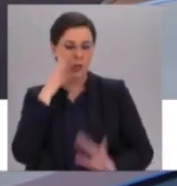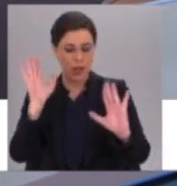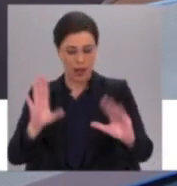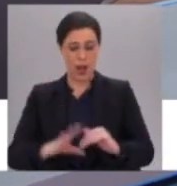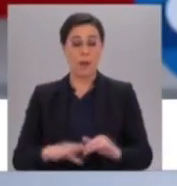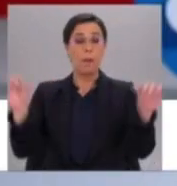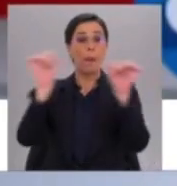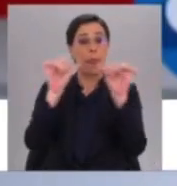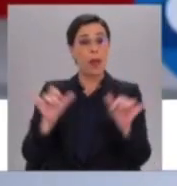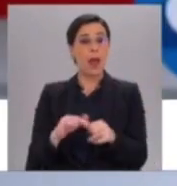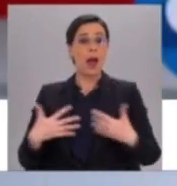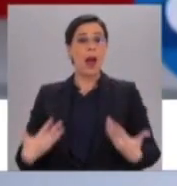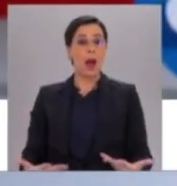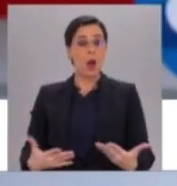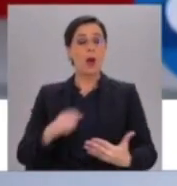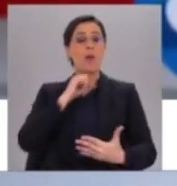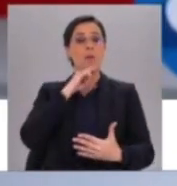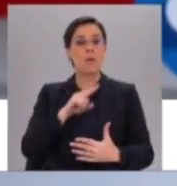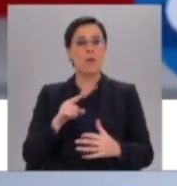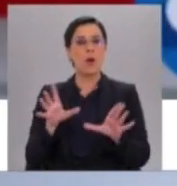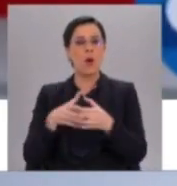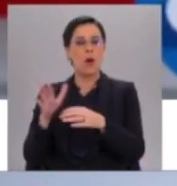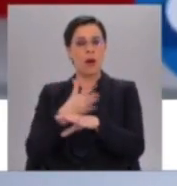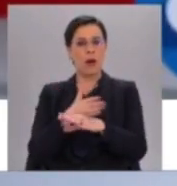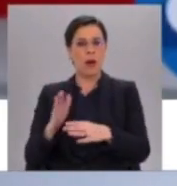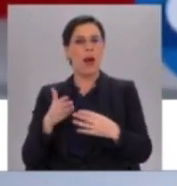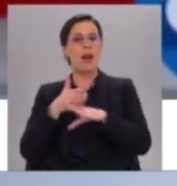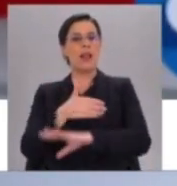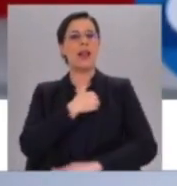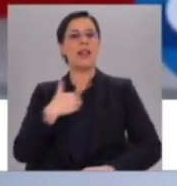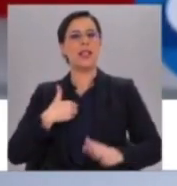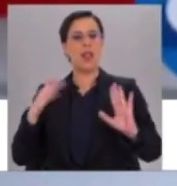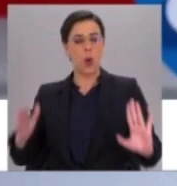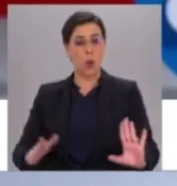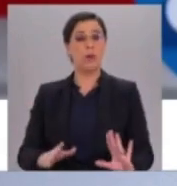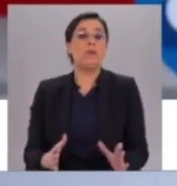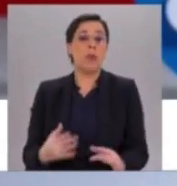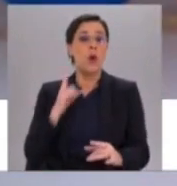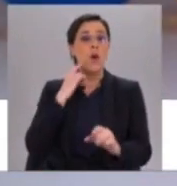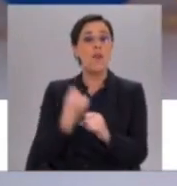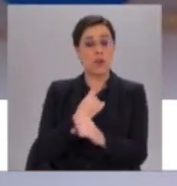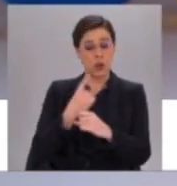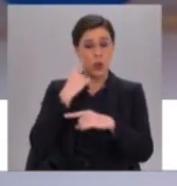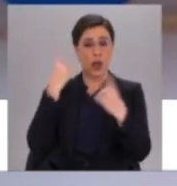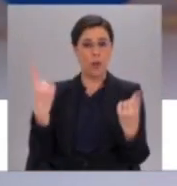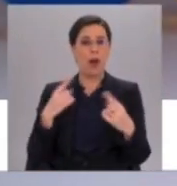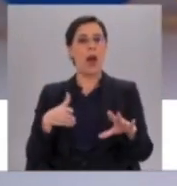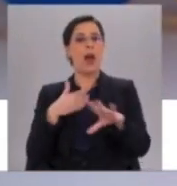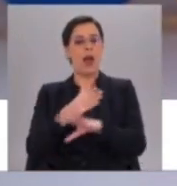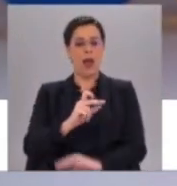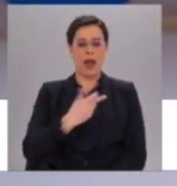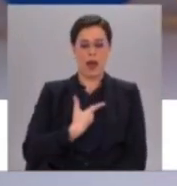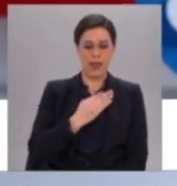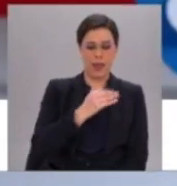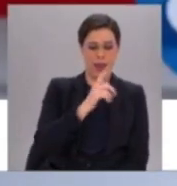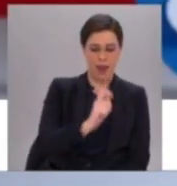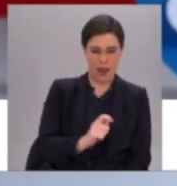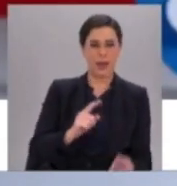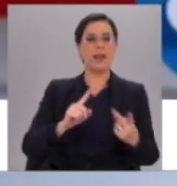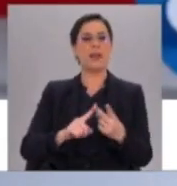o sistema atual permite casta só no acesso à saúde permite que Funcionários Públicos têm acesso ao ver se e e